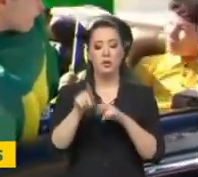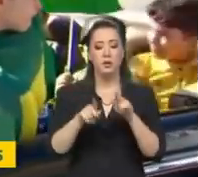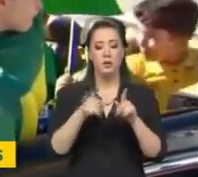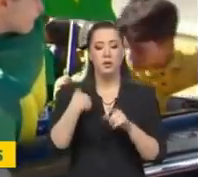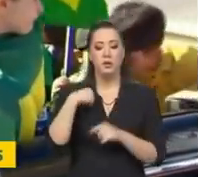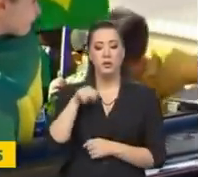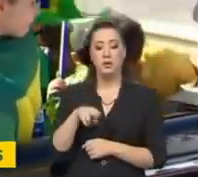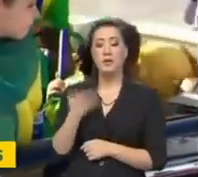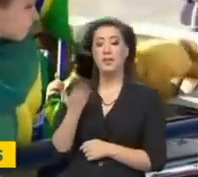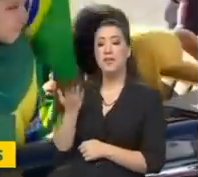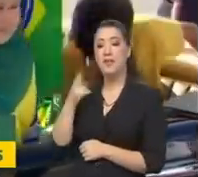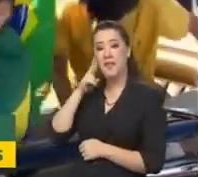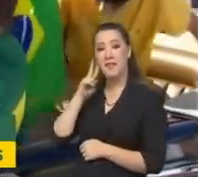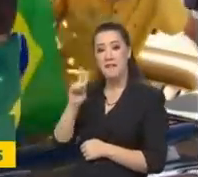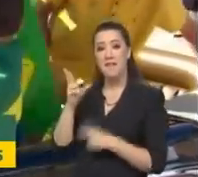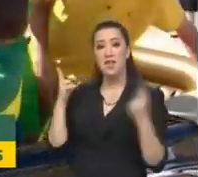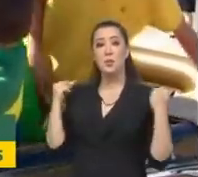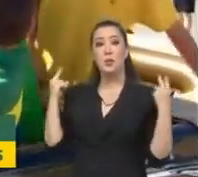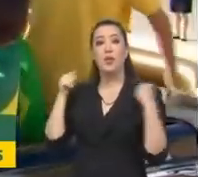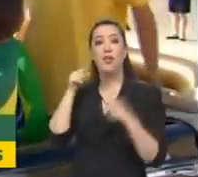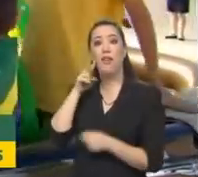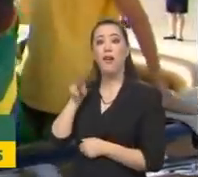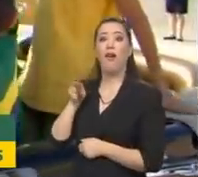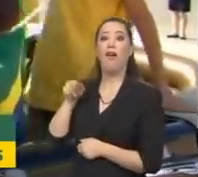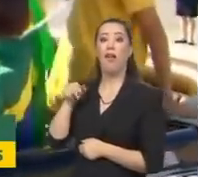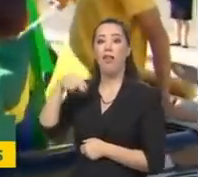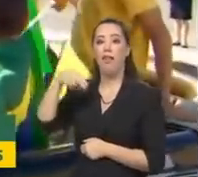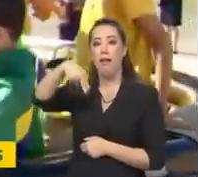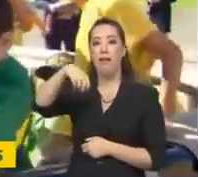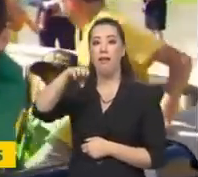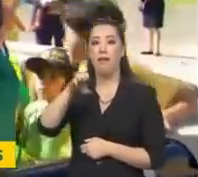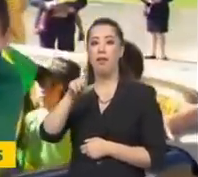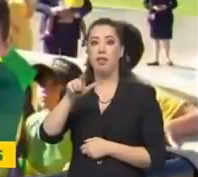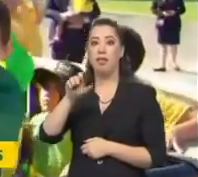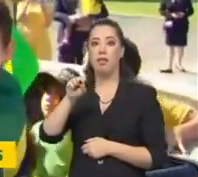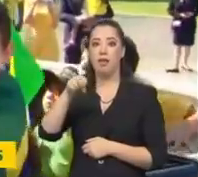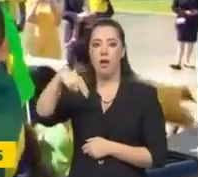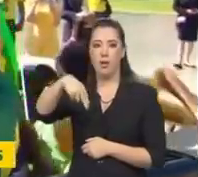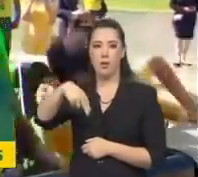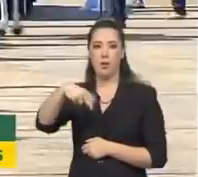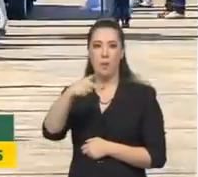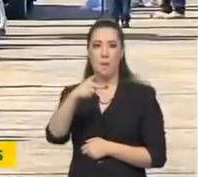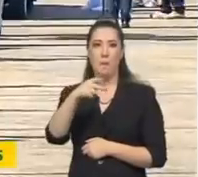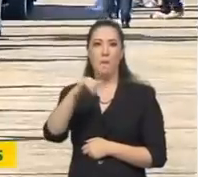Nelson Piquet vai ser o motorista, do Rolls Royce presidencial. A dúvida é se o presidente